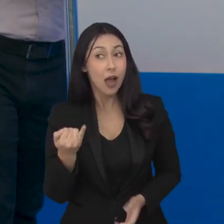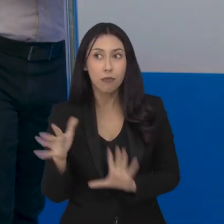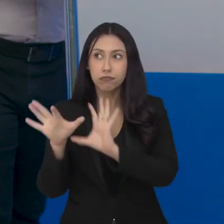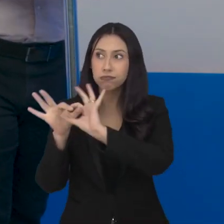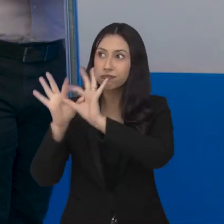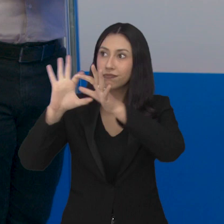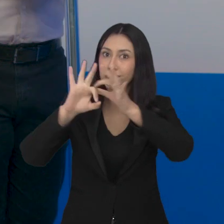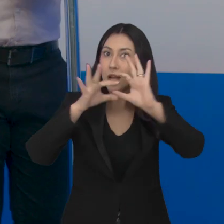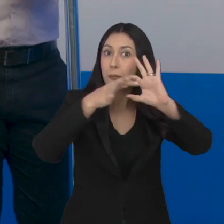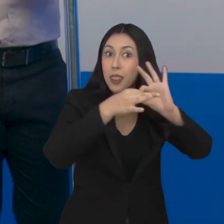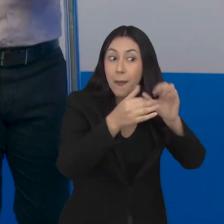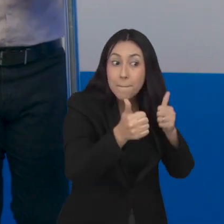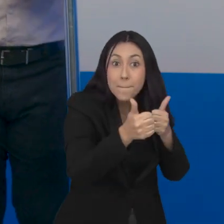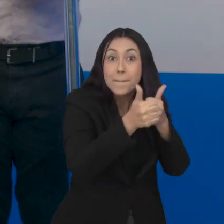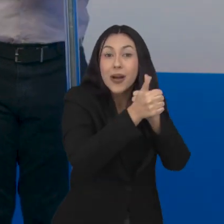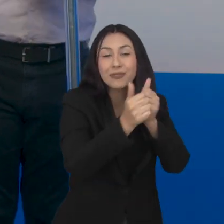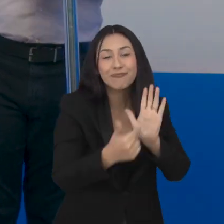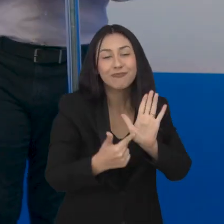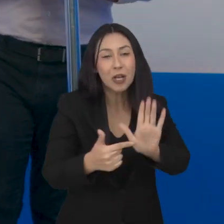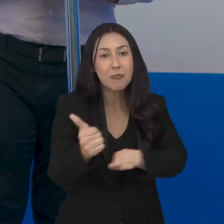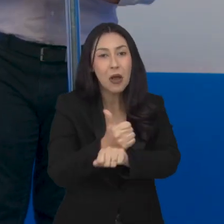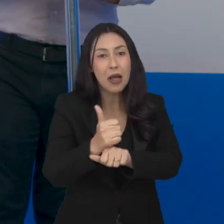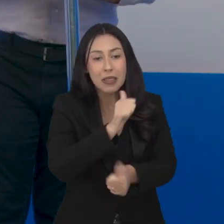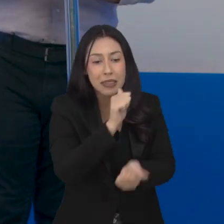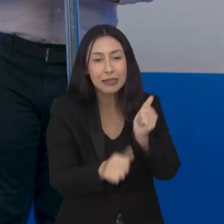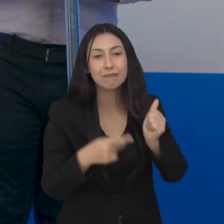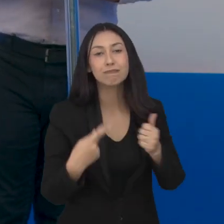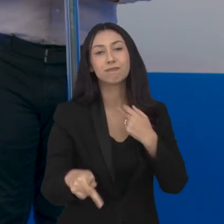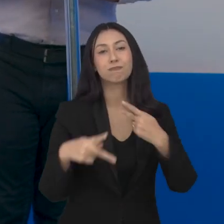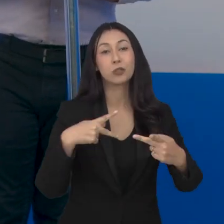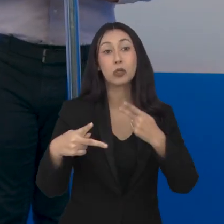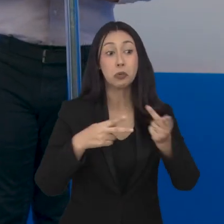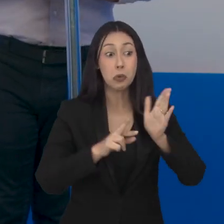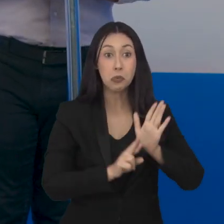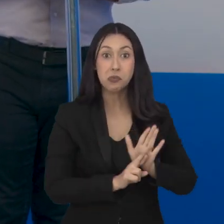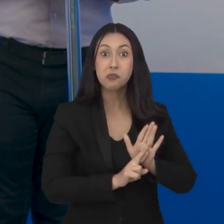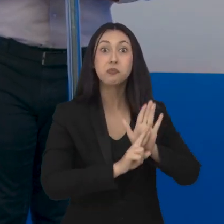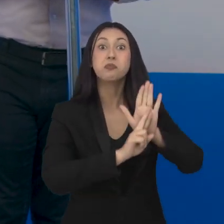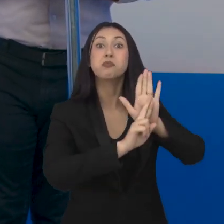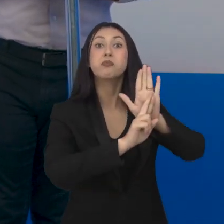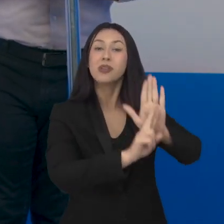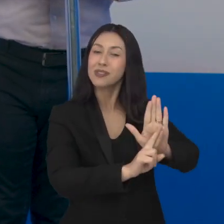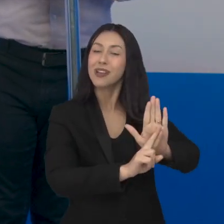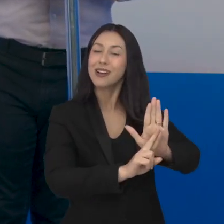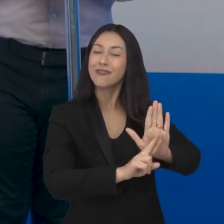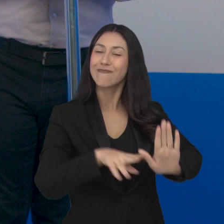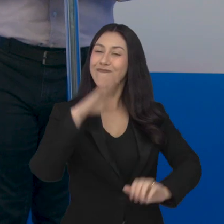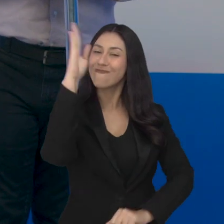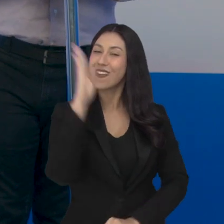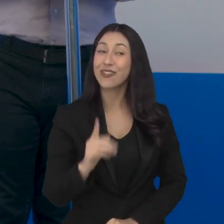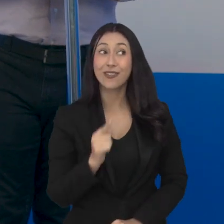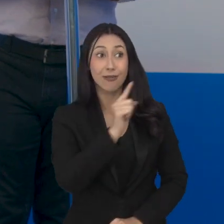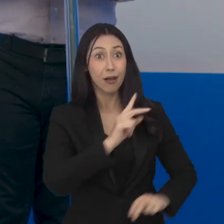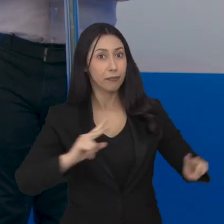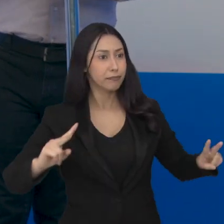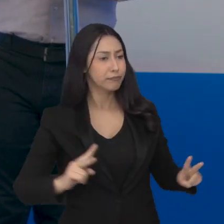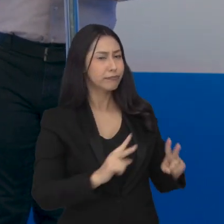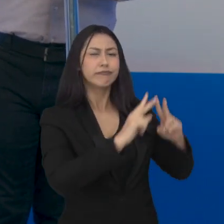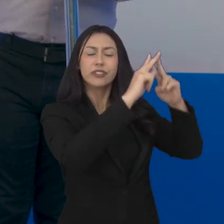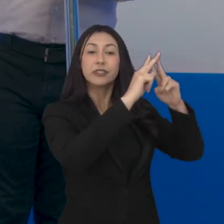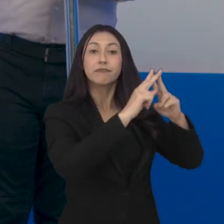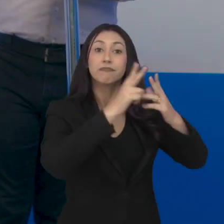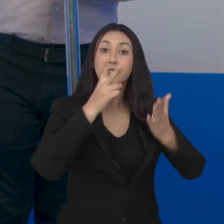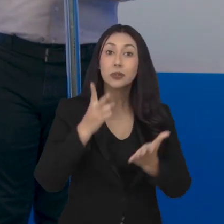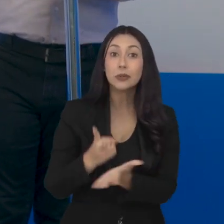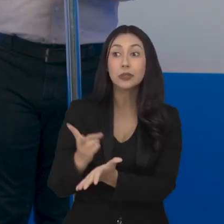das Olimpíadas para te apresentar atletas aqui da cidade que vão representar São José e o nosso país em Paris. E para